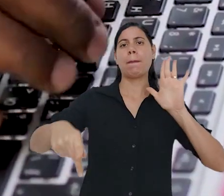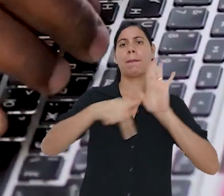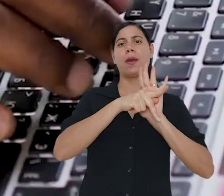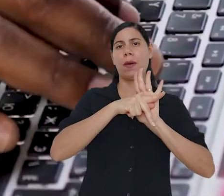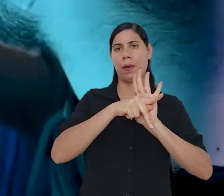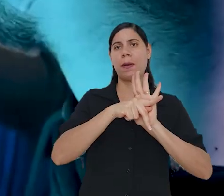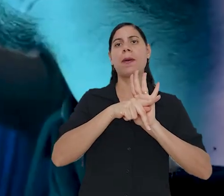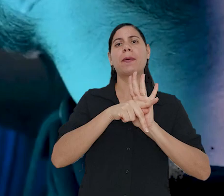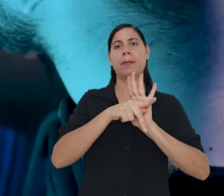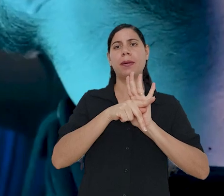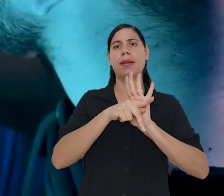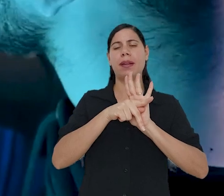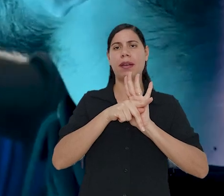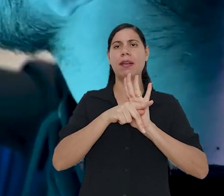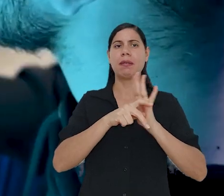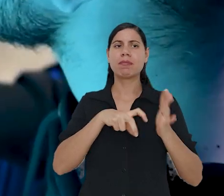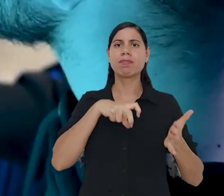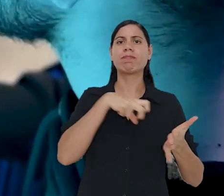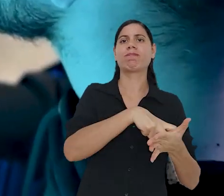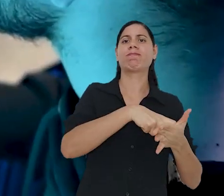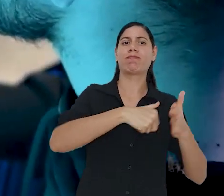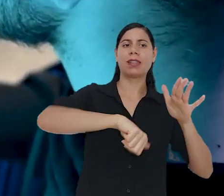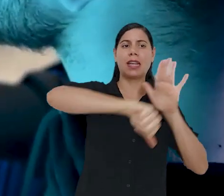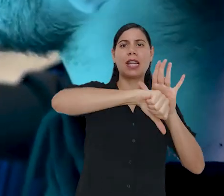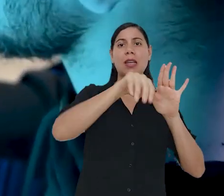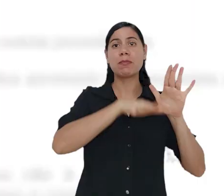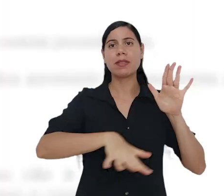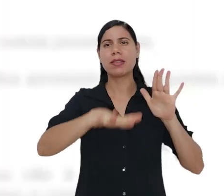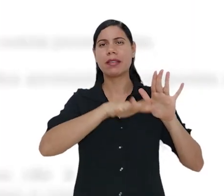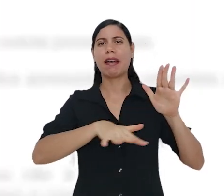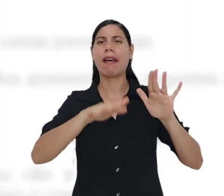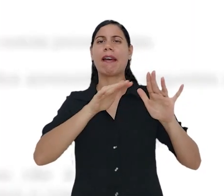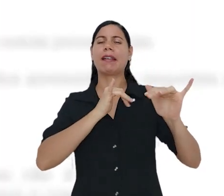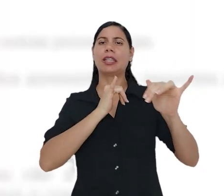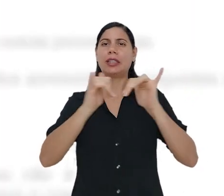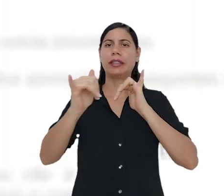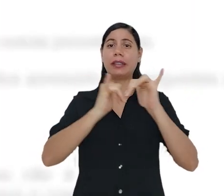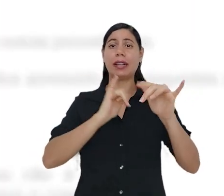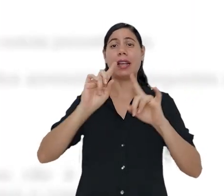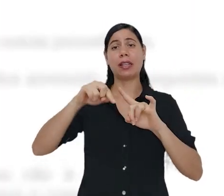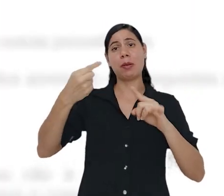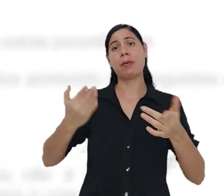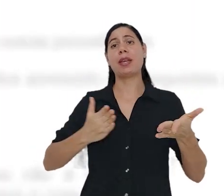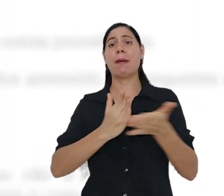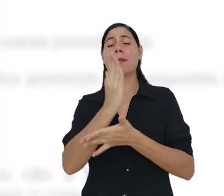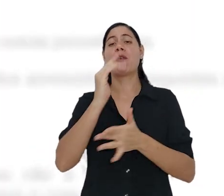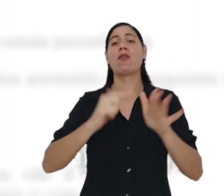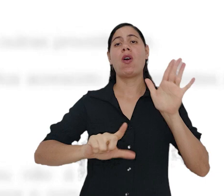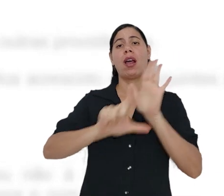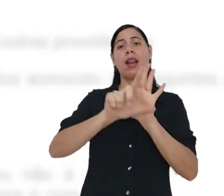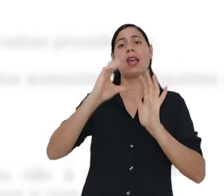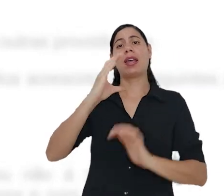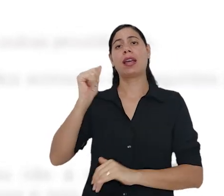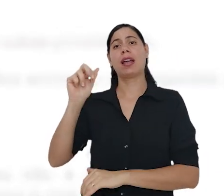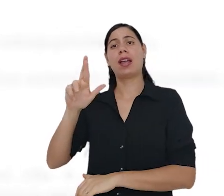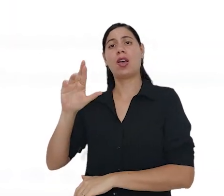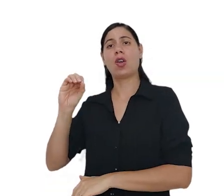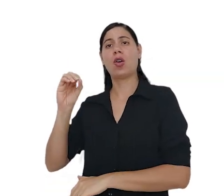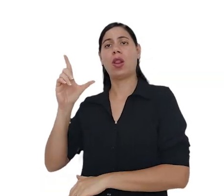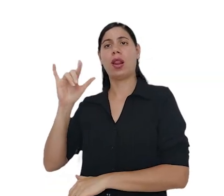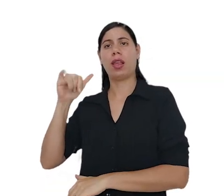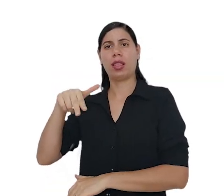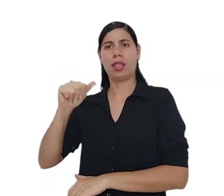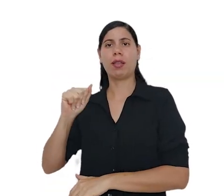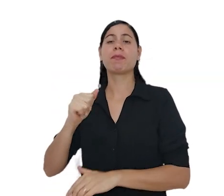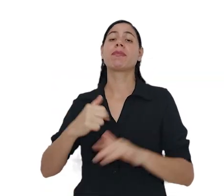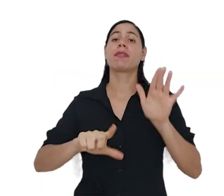específicas para punir crimes cometidos no ambiente virtual, até a aprovação da Lei Carolina Dickmann em 2012.